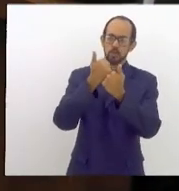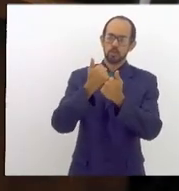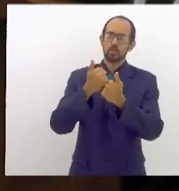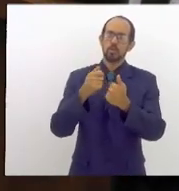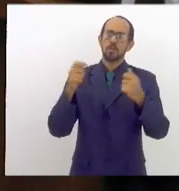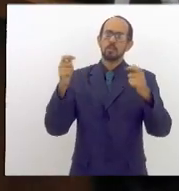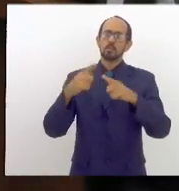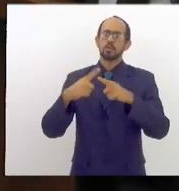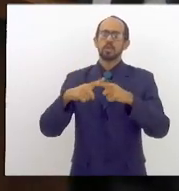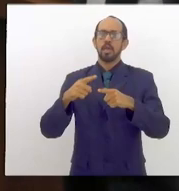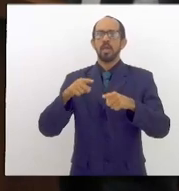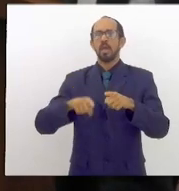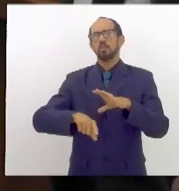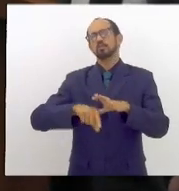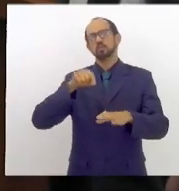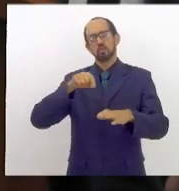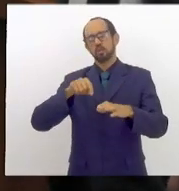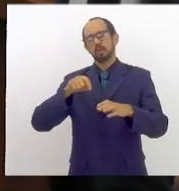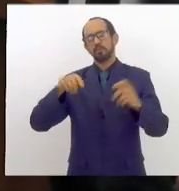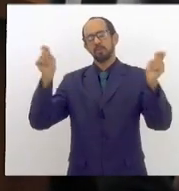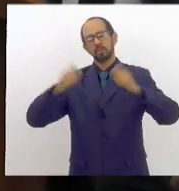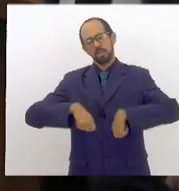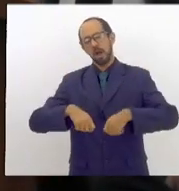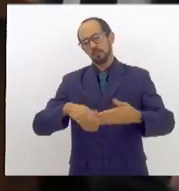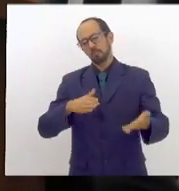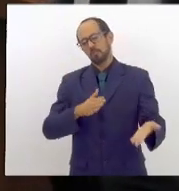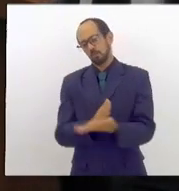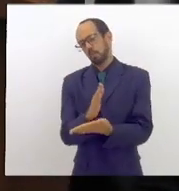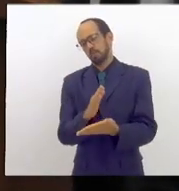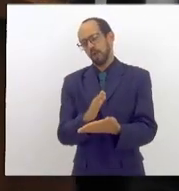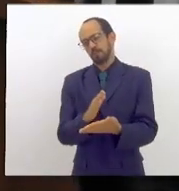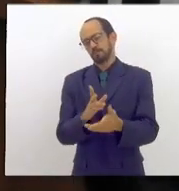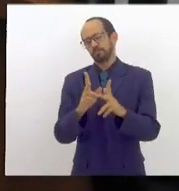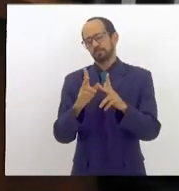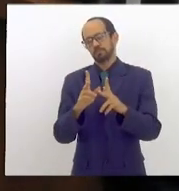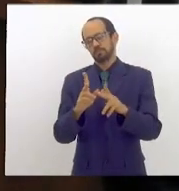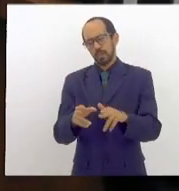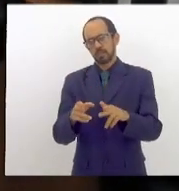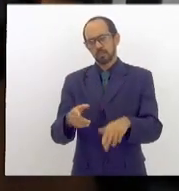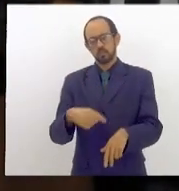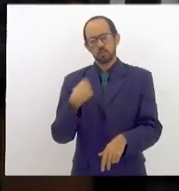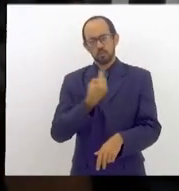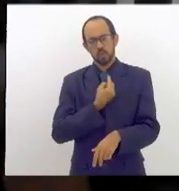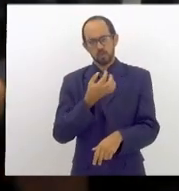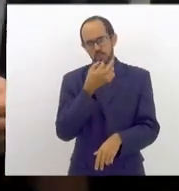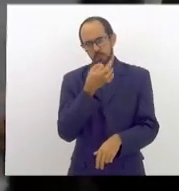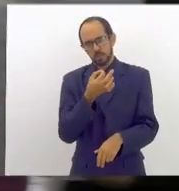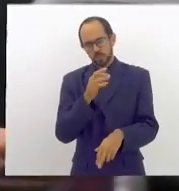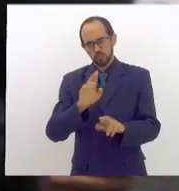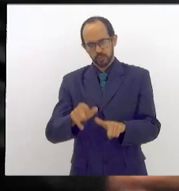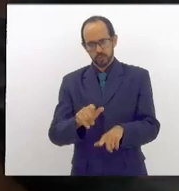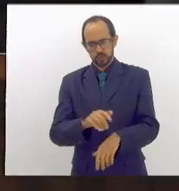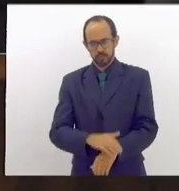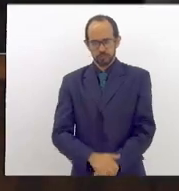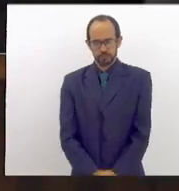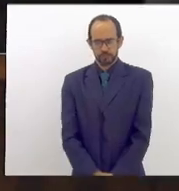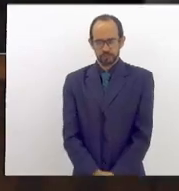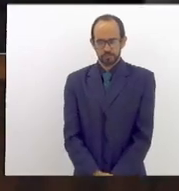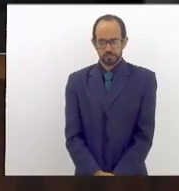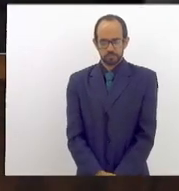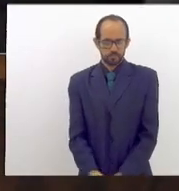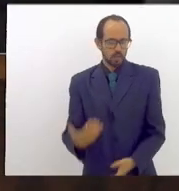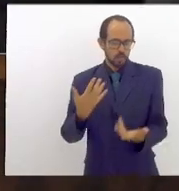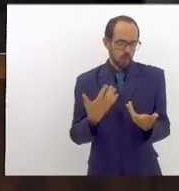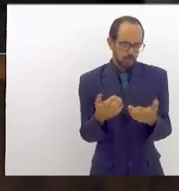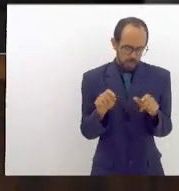um destaque perfeitamente a provável é apesar da nossa diferença de posição aqui um encaminhamento